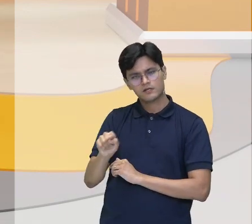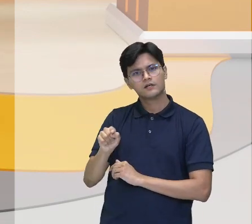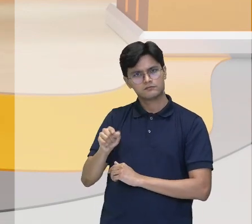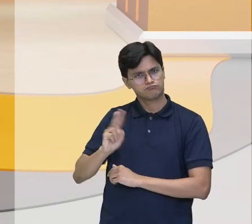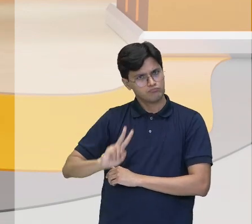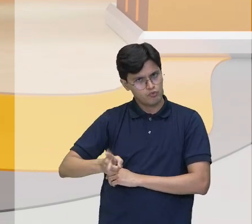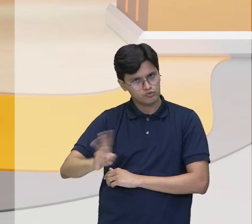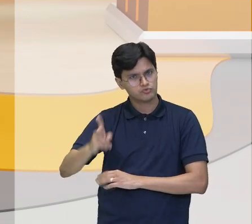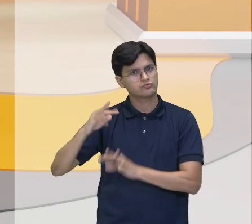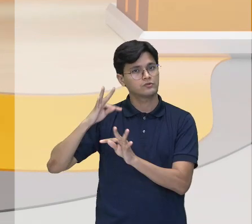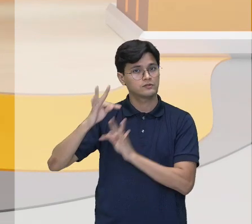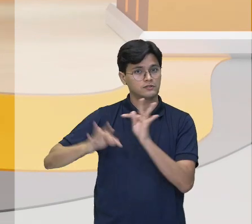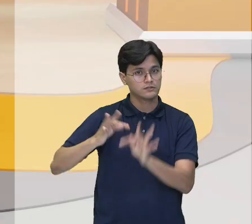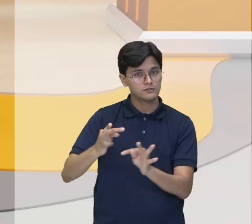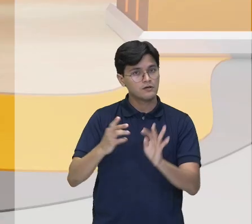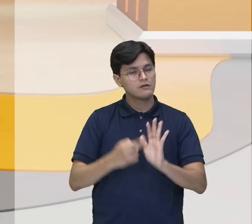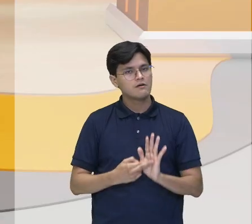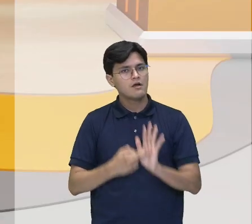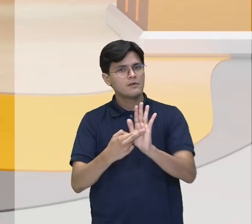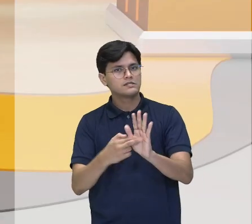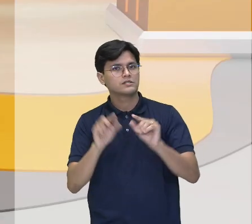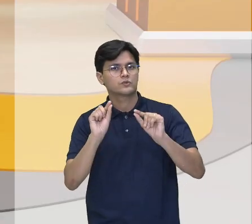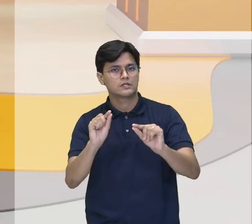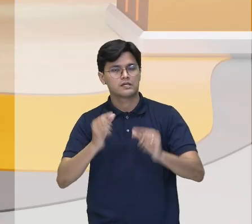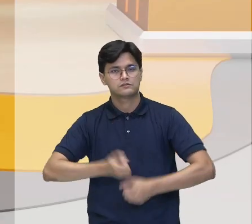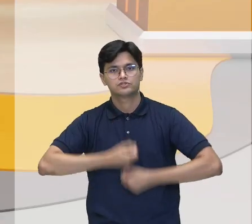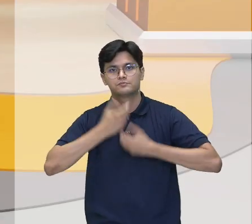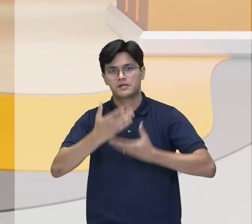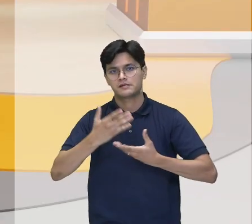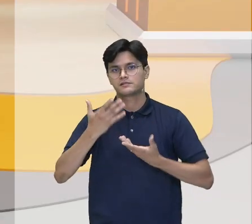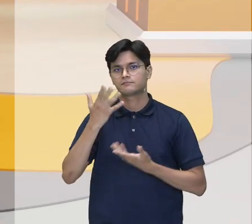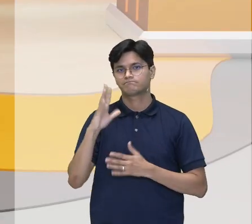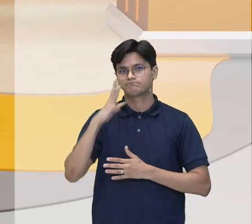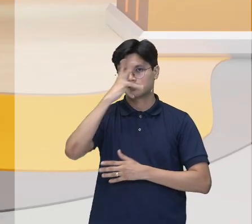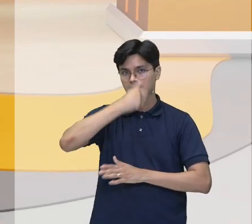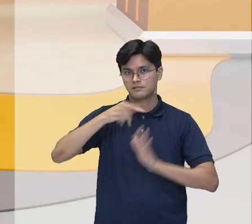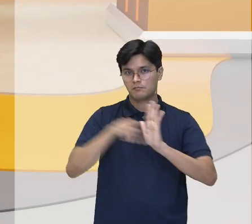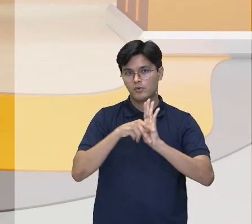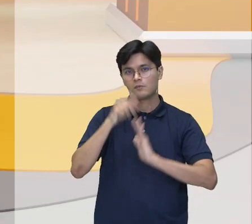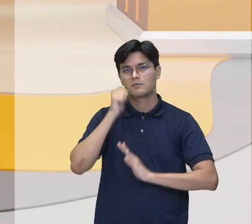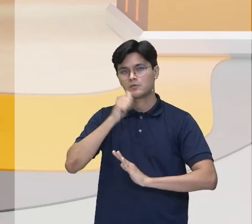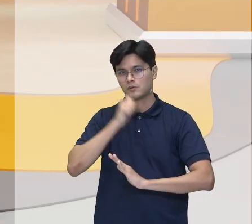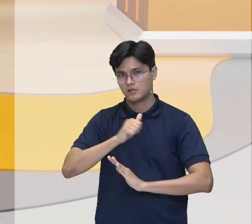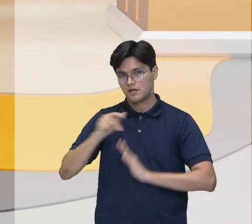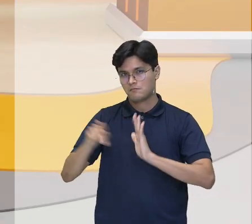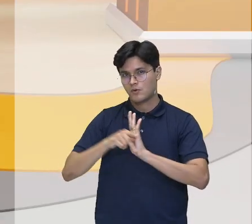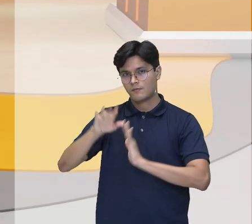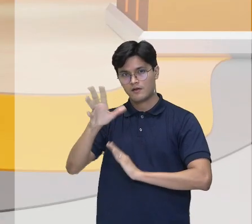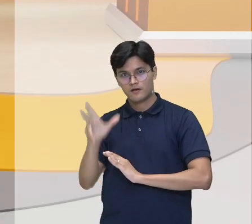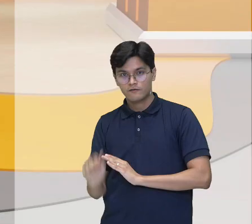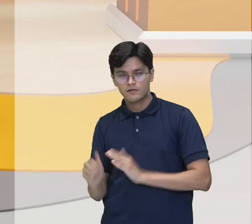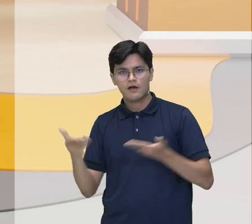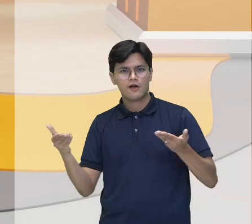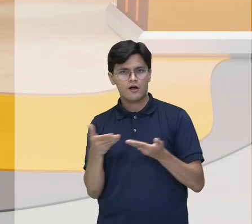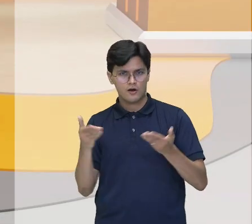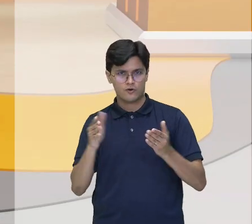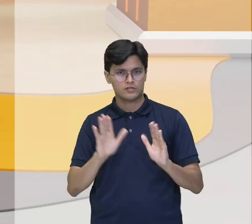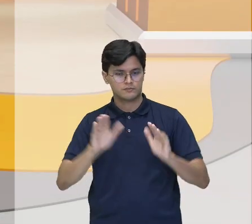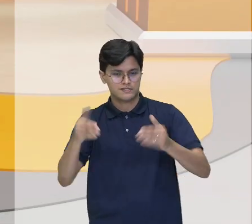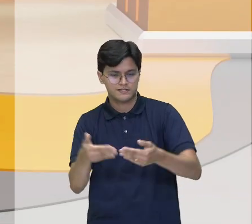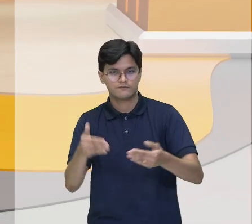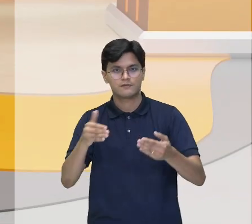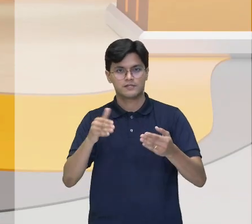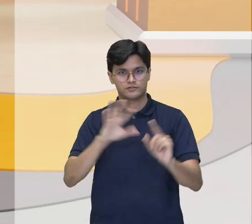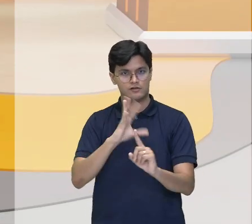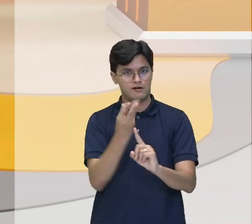E representa a beleza da mulher africana. Continuando, vamos falar sobre a arte africana. Olhem só.